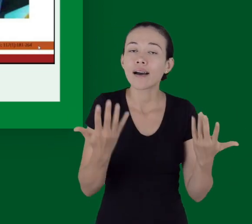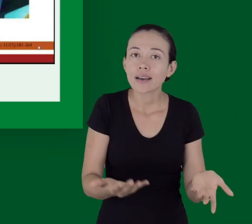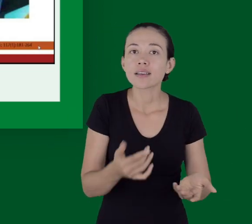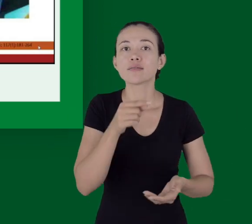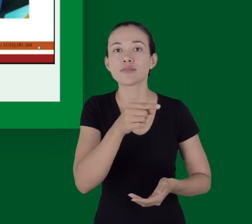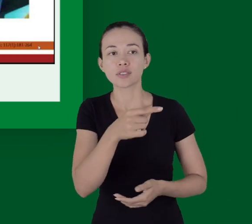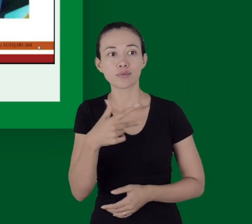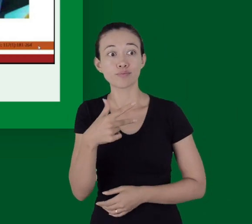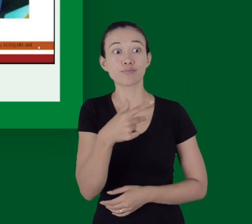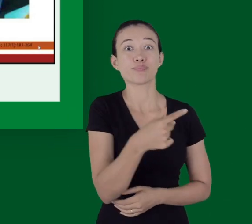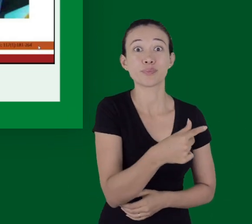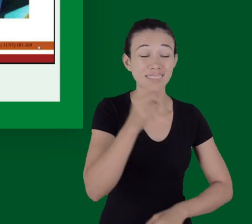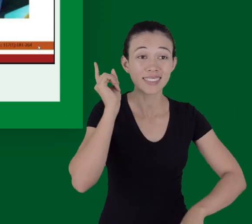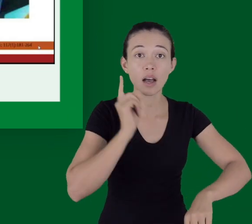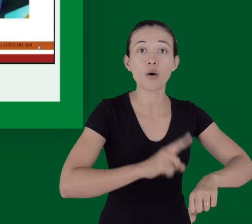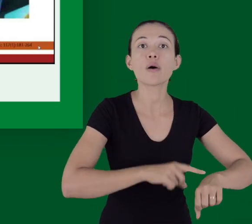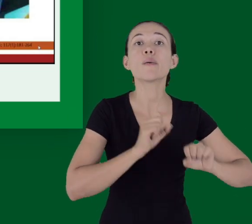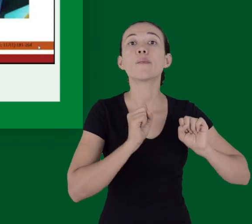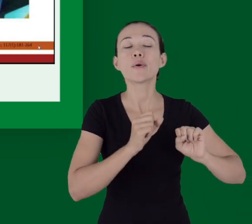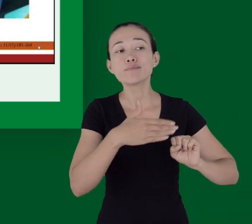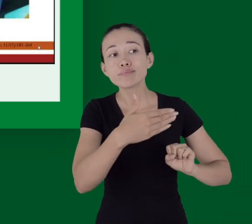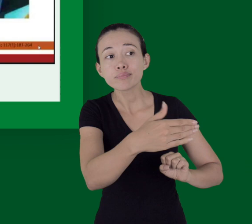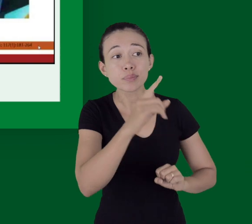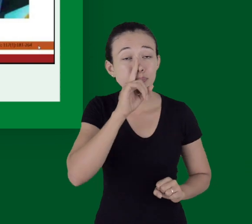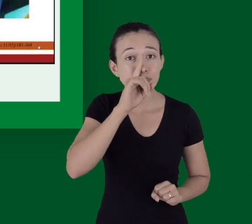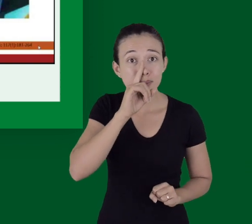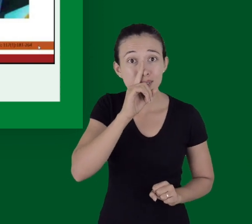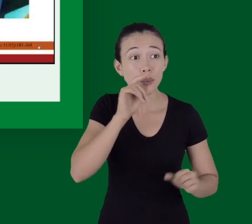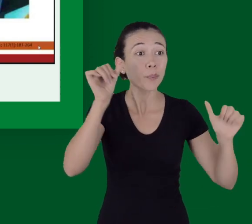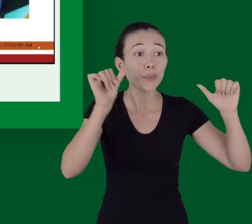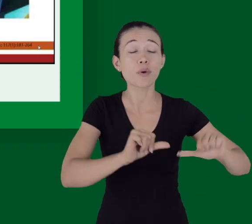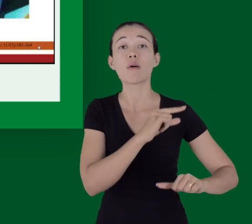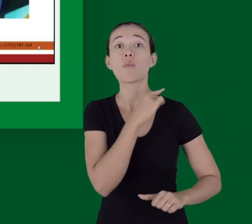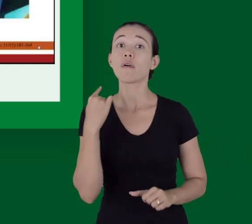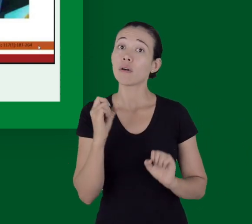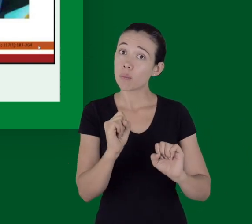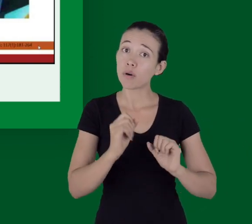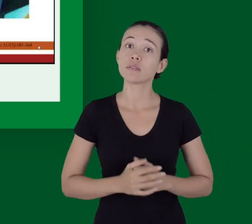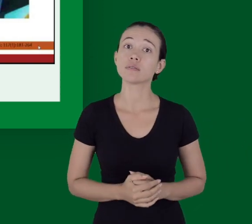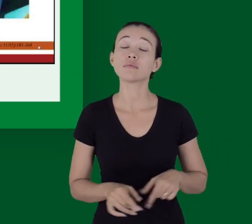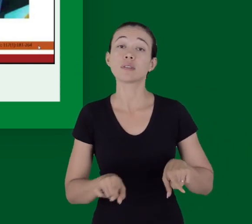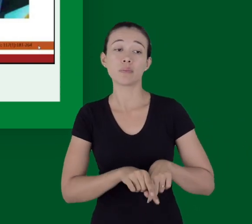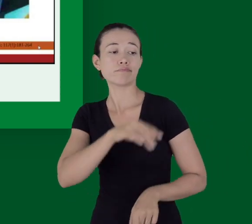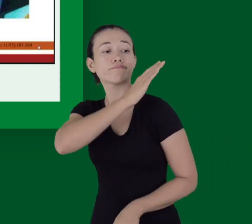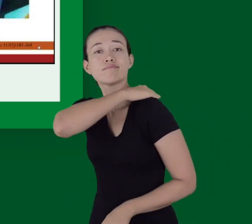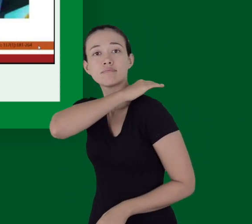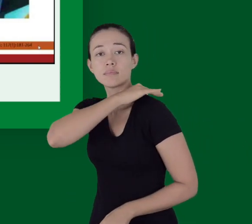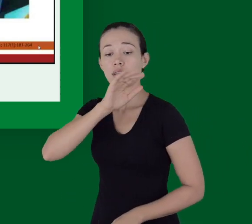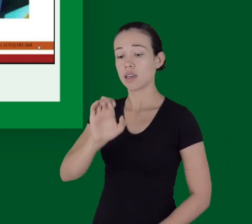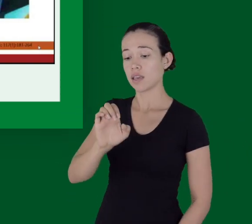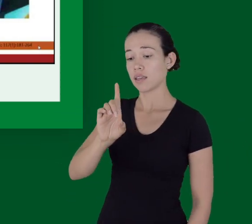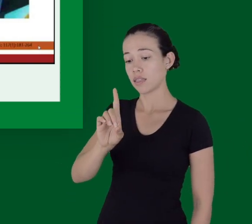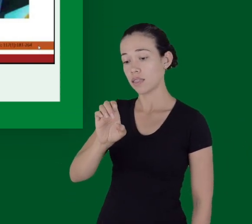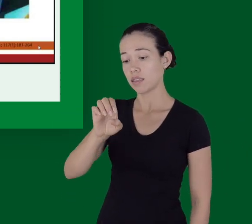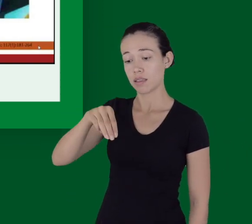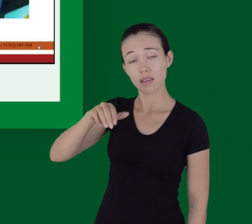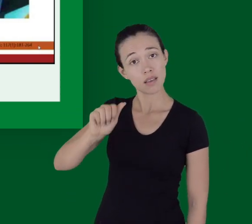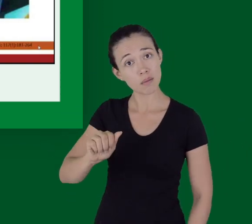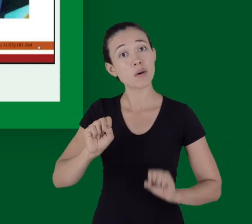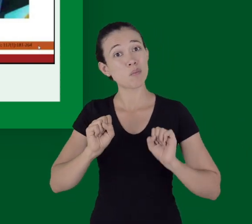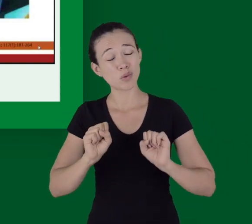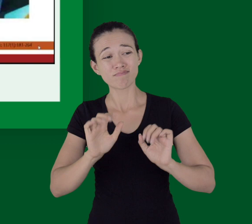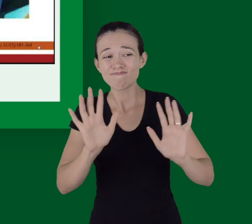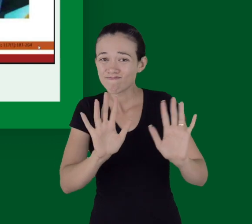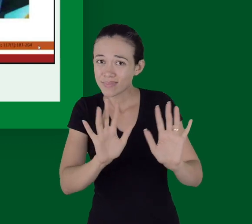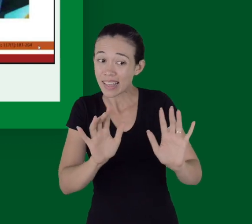você inibir essa resposta pode até aumentar a mortalidade, o paciente pode evoluir com edema agudo, então, evitar fazer. Se precisar,